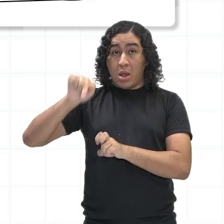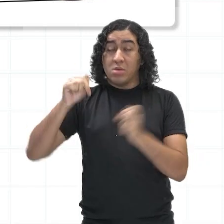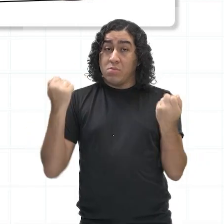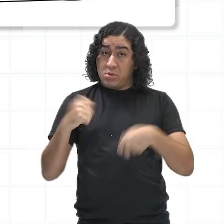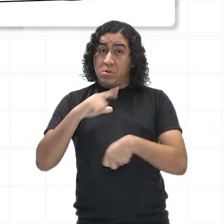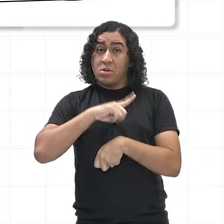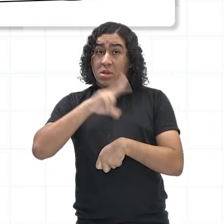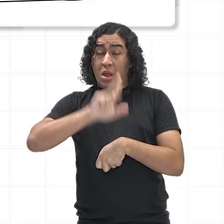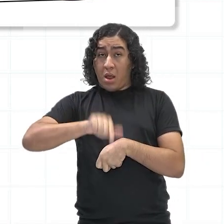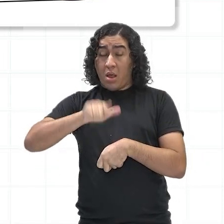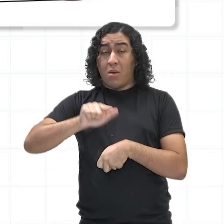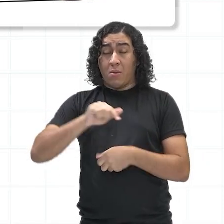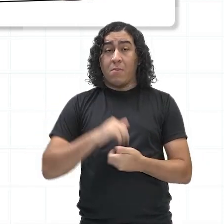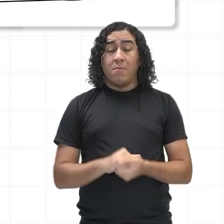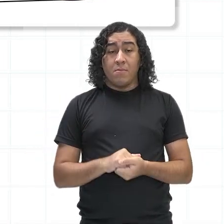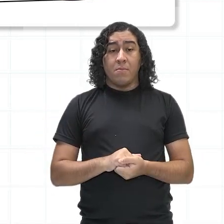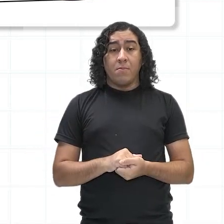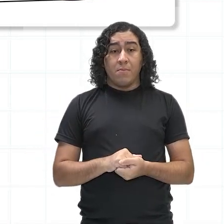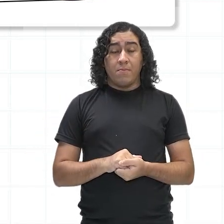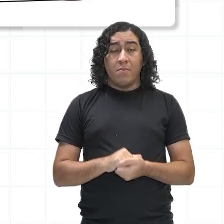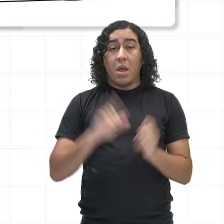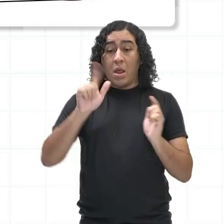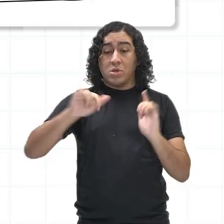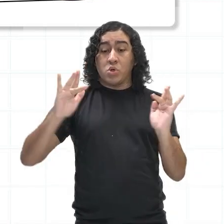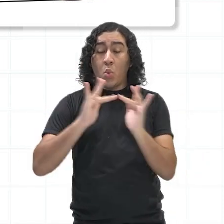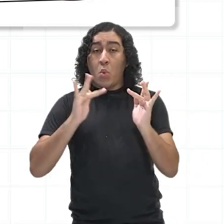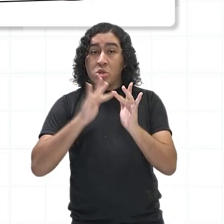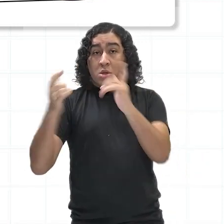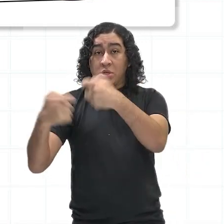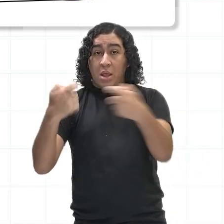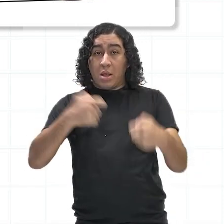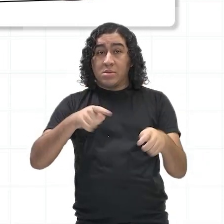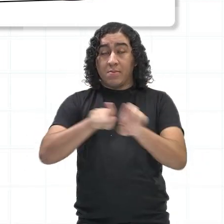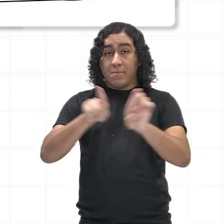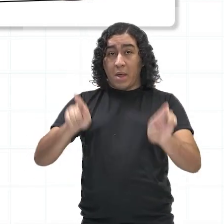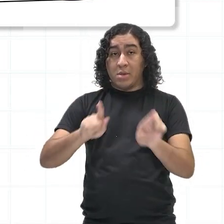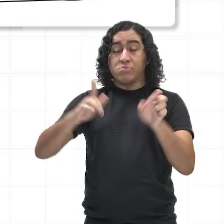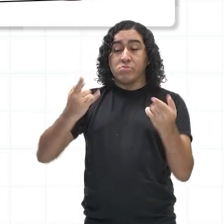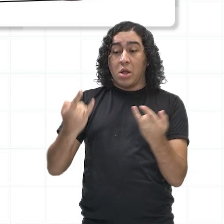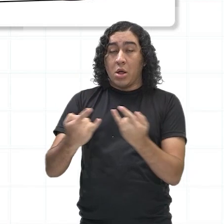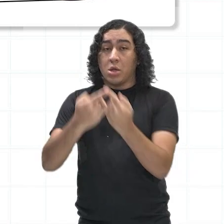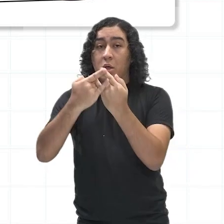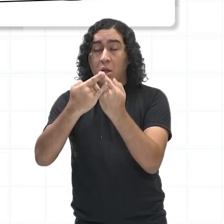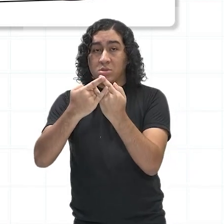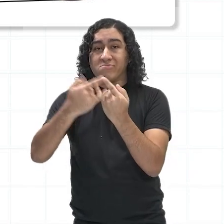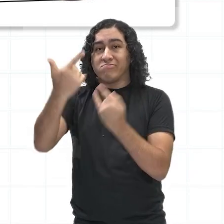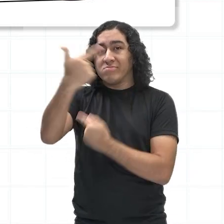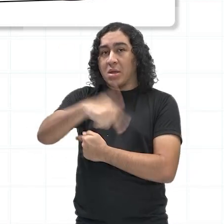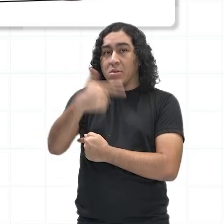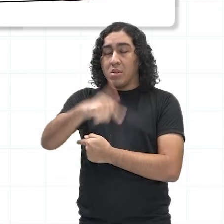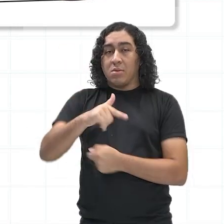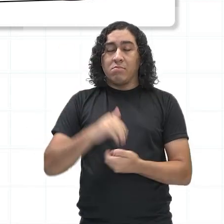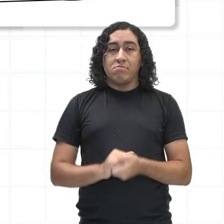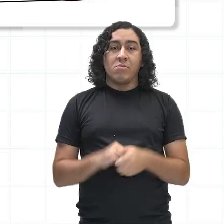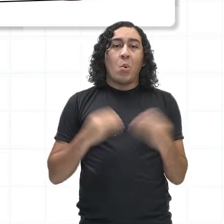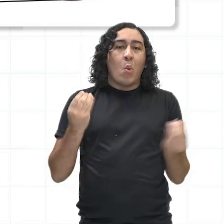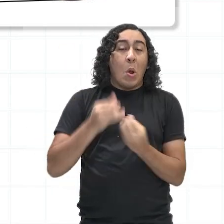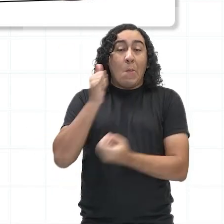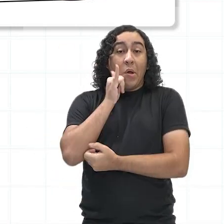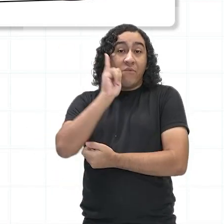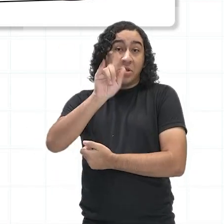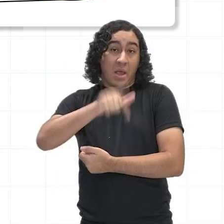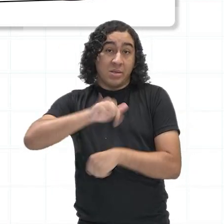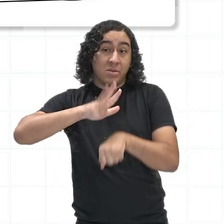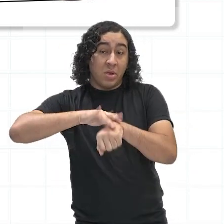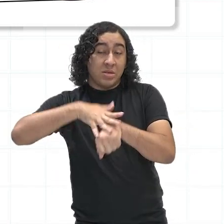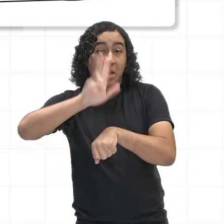transmitidas dessa forma, né? Através desse contato sem a proteção. Então a gente já sabe que a melhor forma de prevenir essas doenças é o